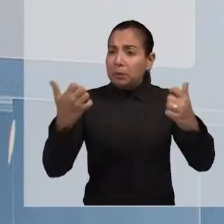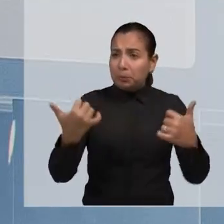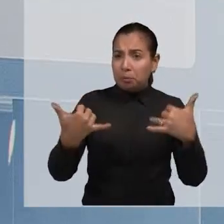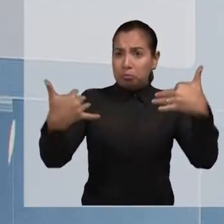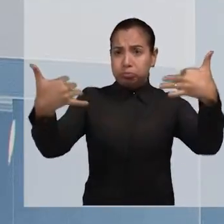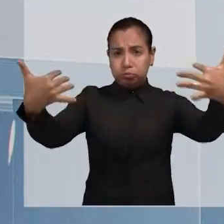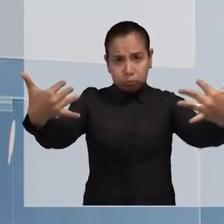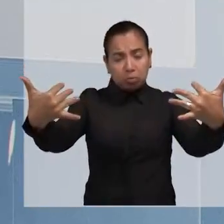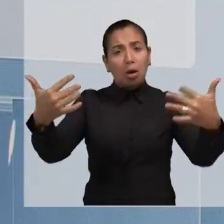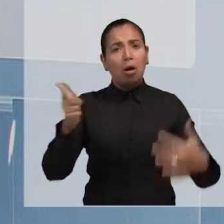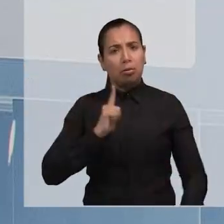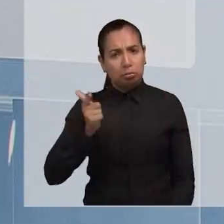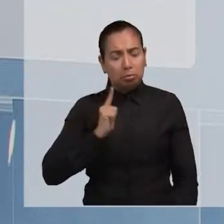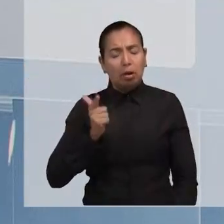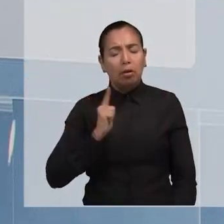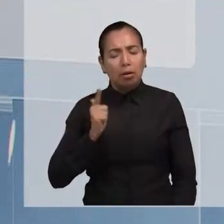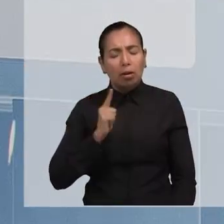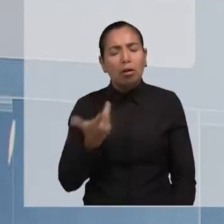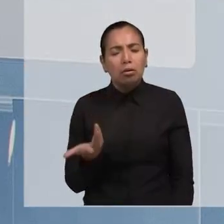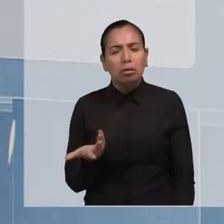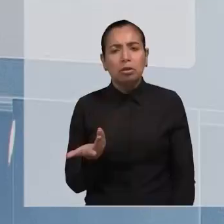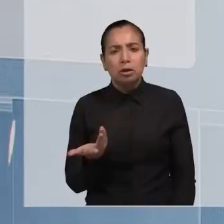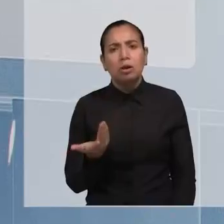auditório. Que